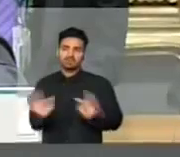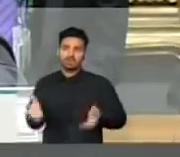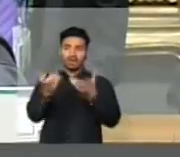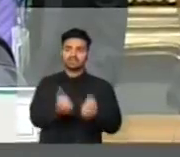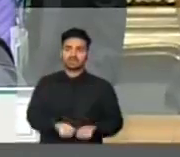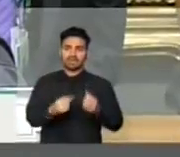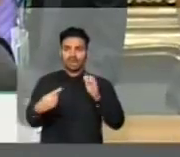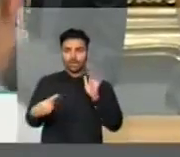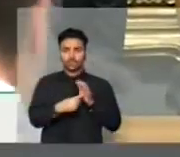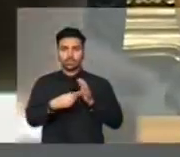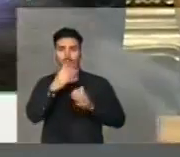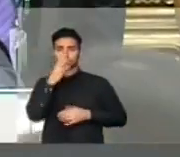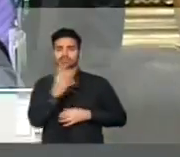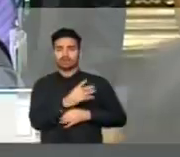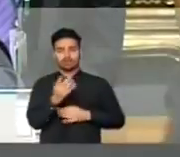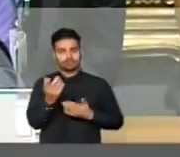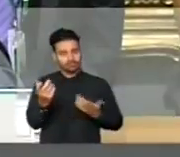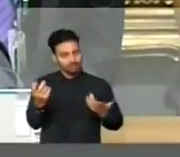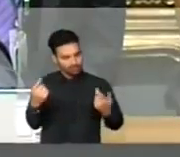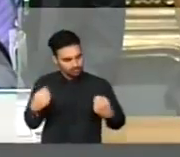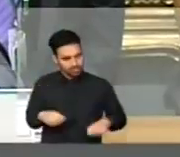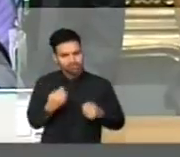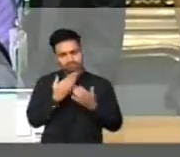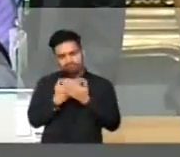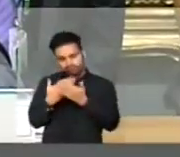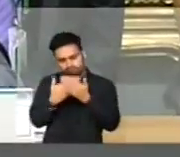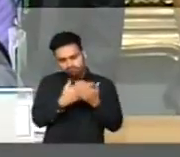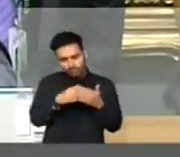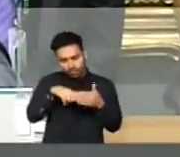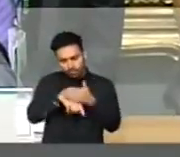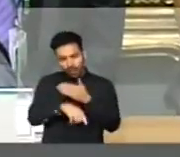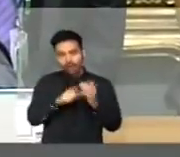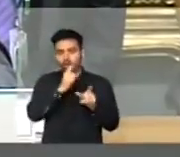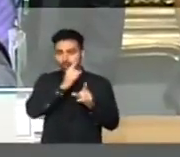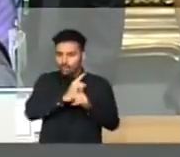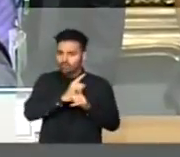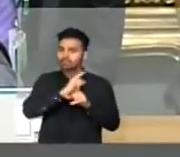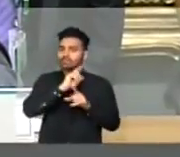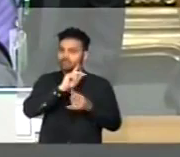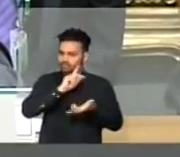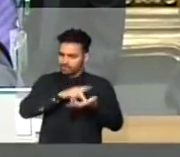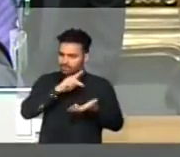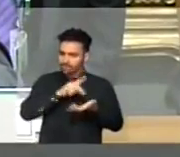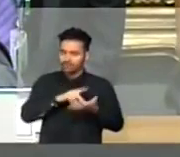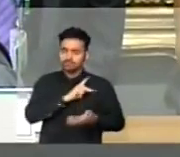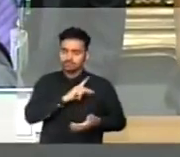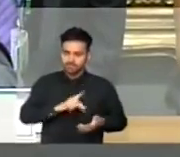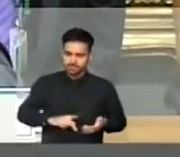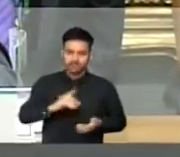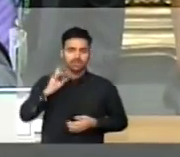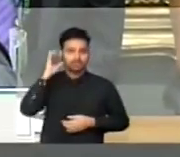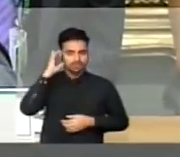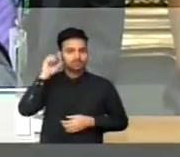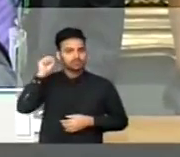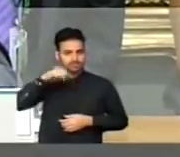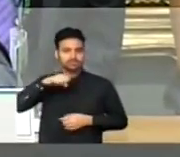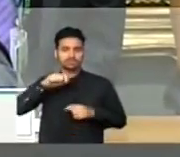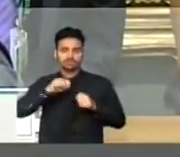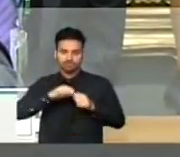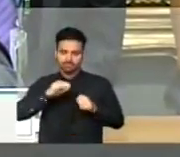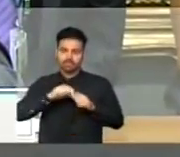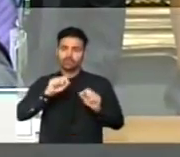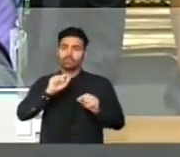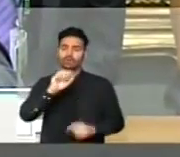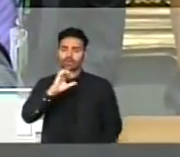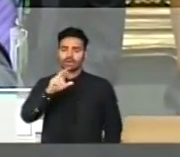da acusação, sem que encontrasse indícios suficientes de que a presidente da República houvesse incorrido na prática de